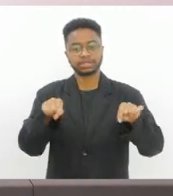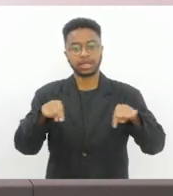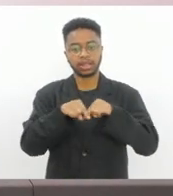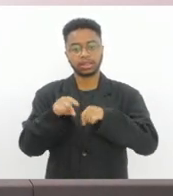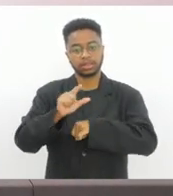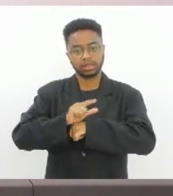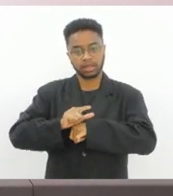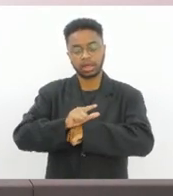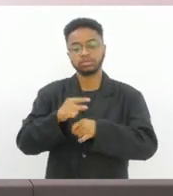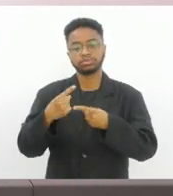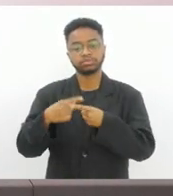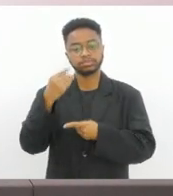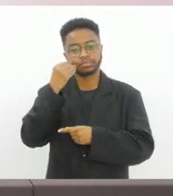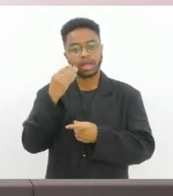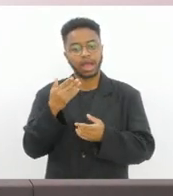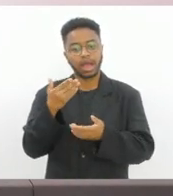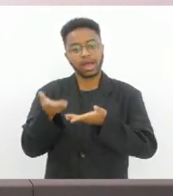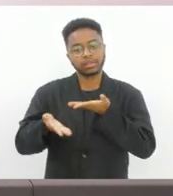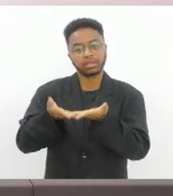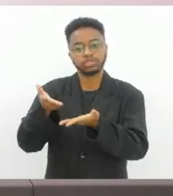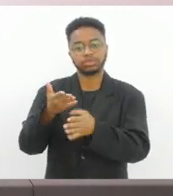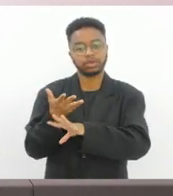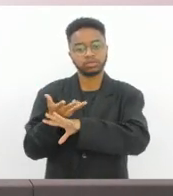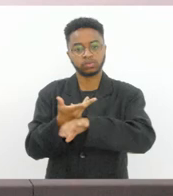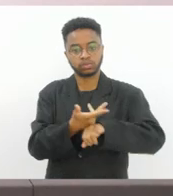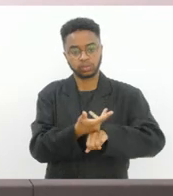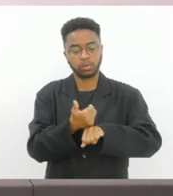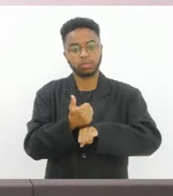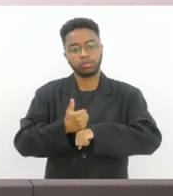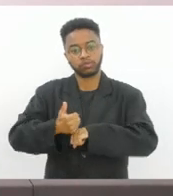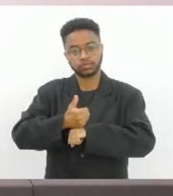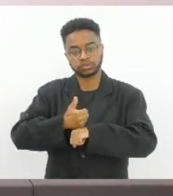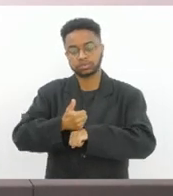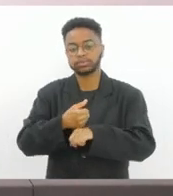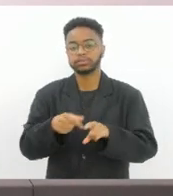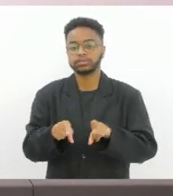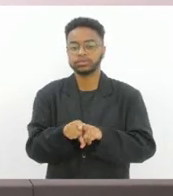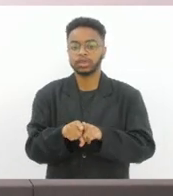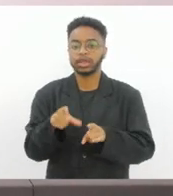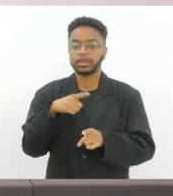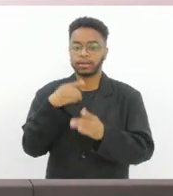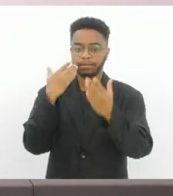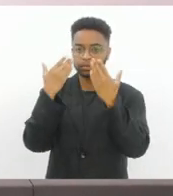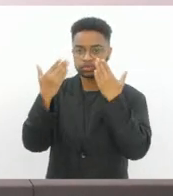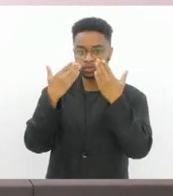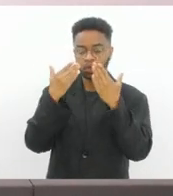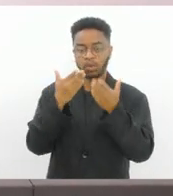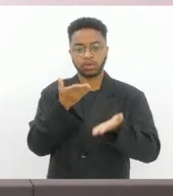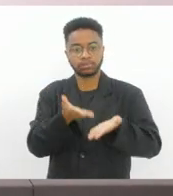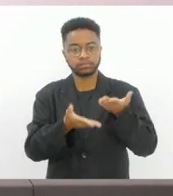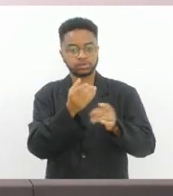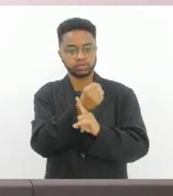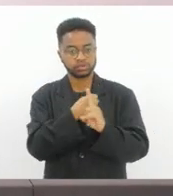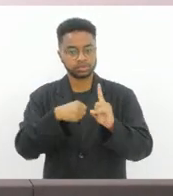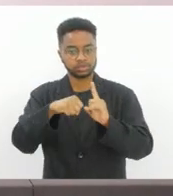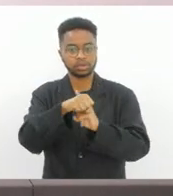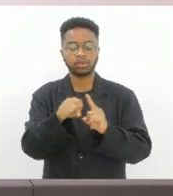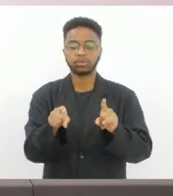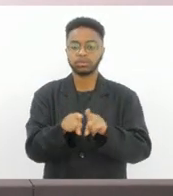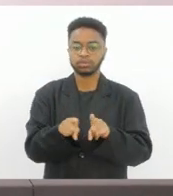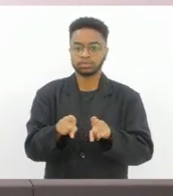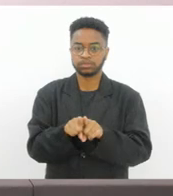atendimento multiprofissional. Lá contamos com a presença de psicólogos, assistente social e